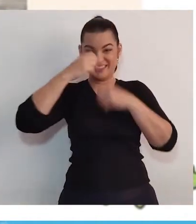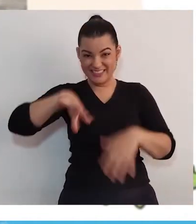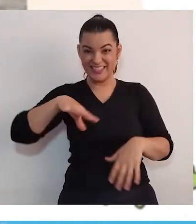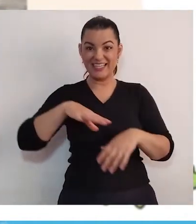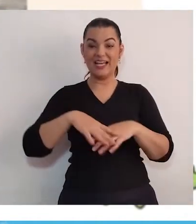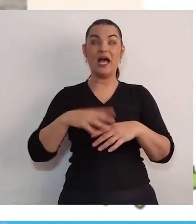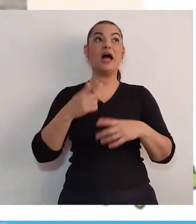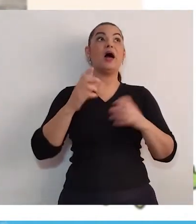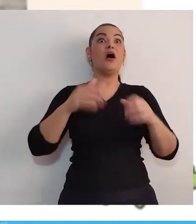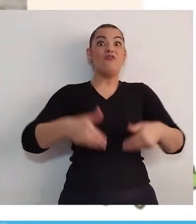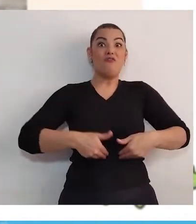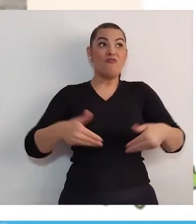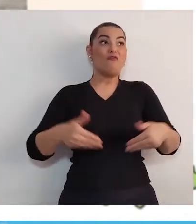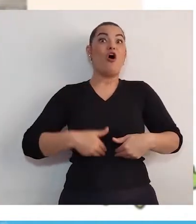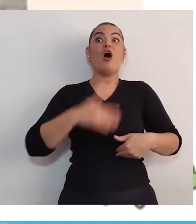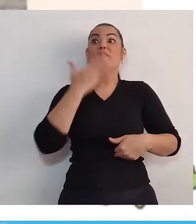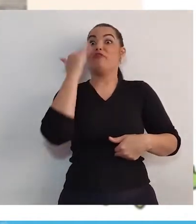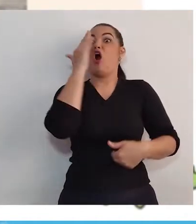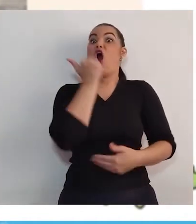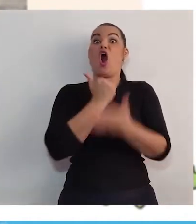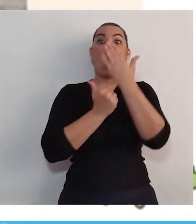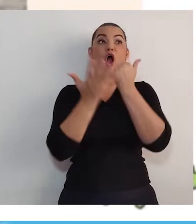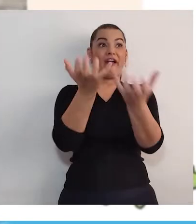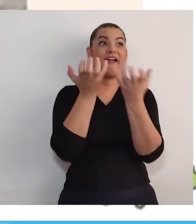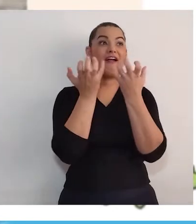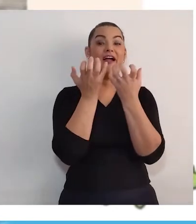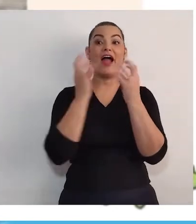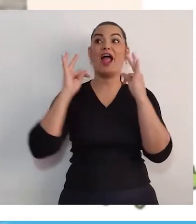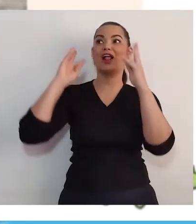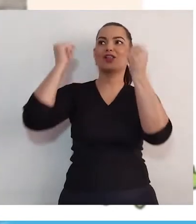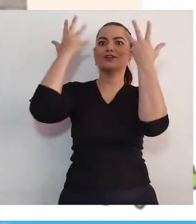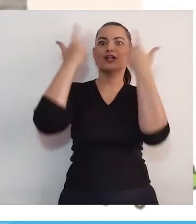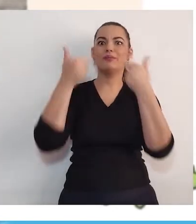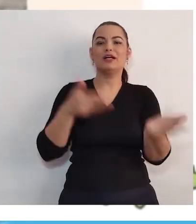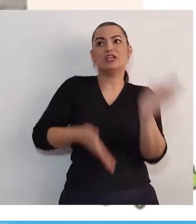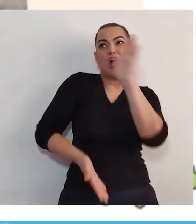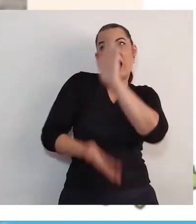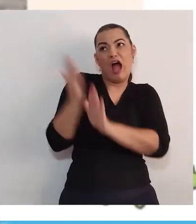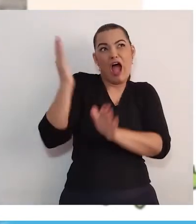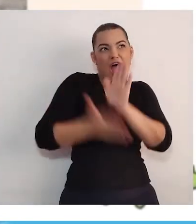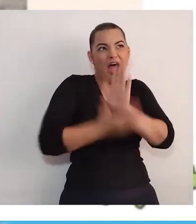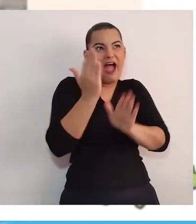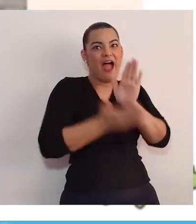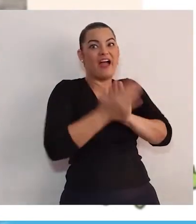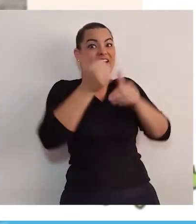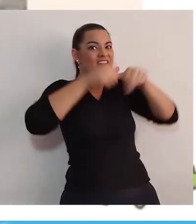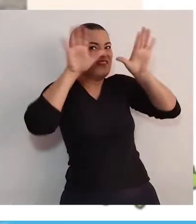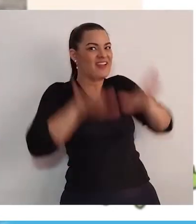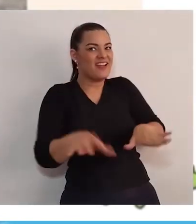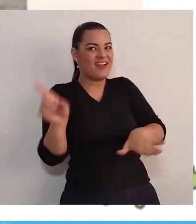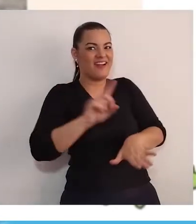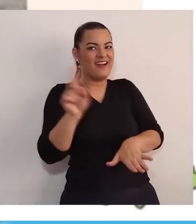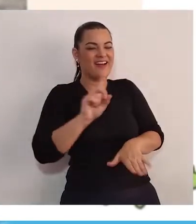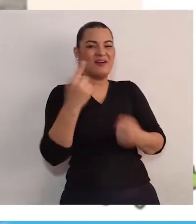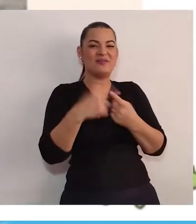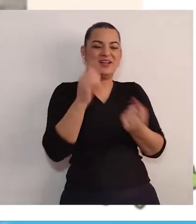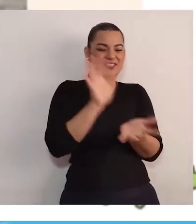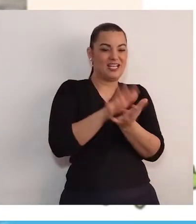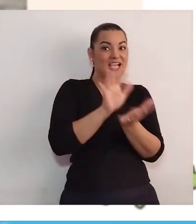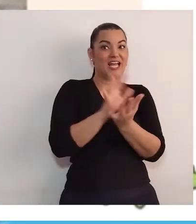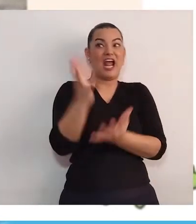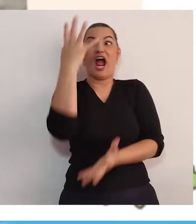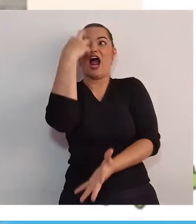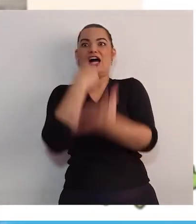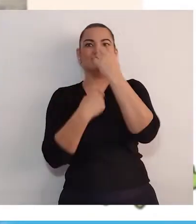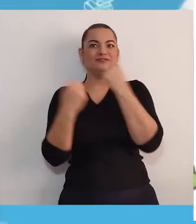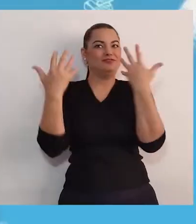a bicharada toda deu no pé. Ninguém quis ficar para ser o almoço do jacaré.